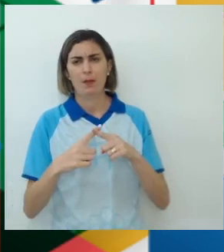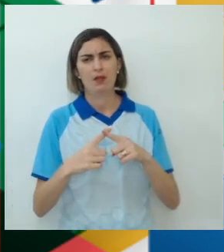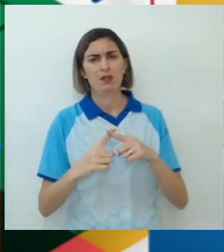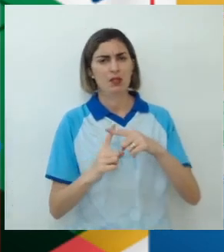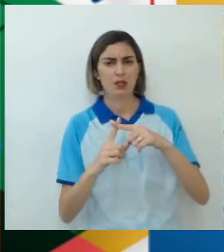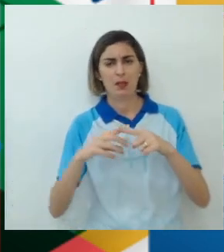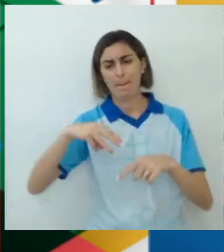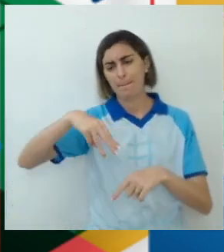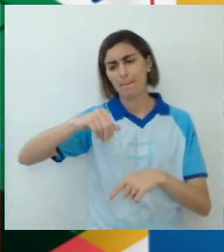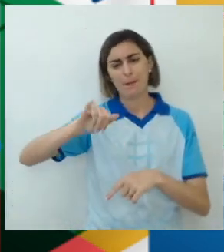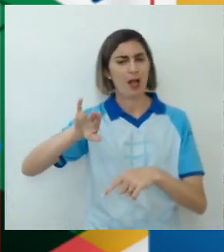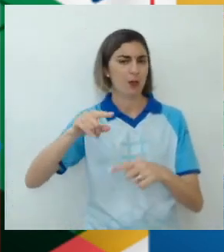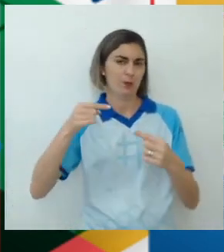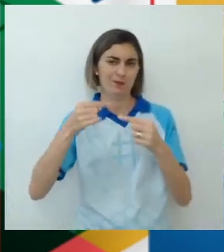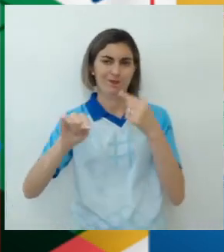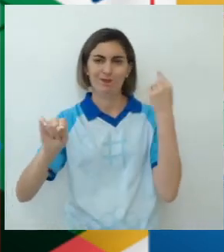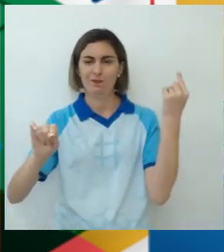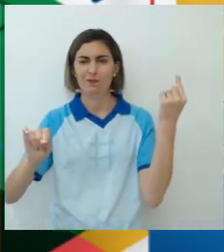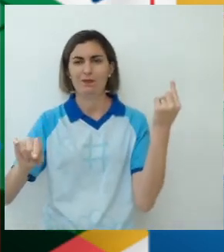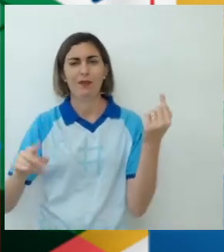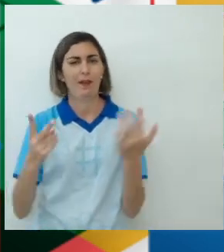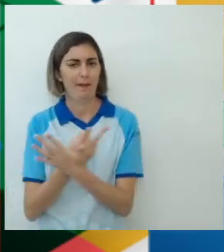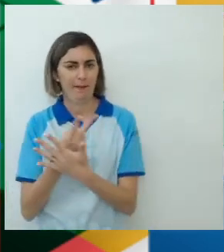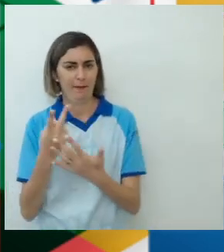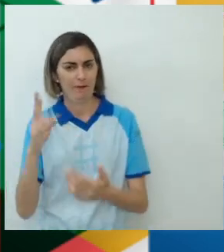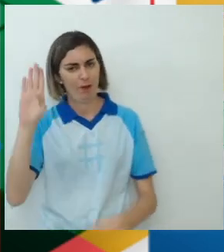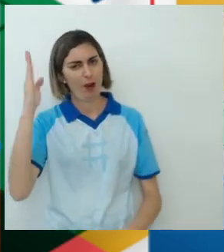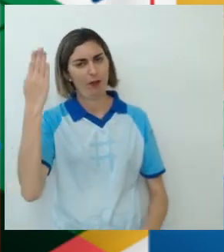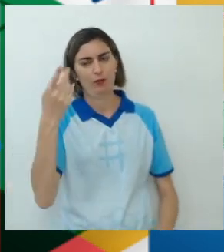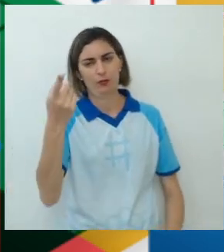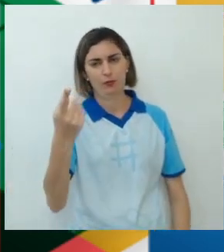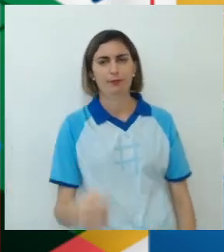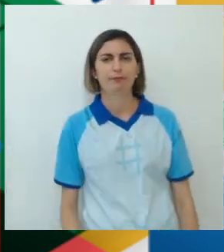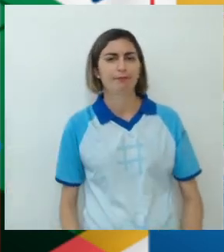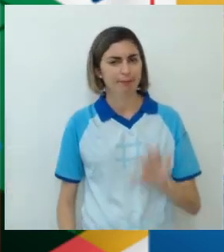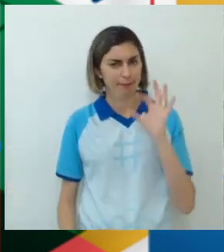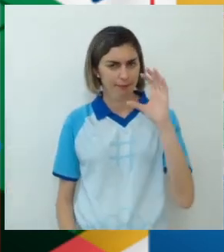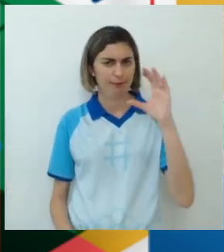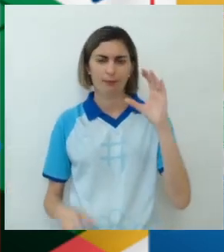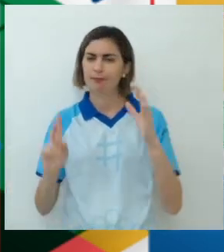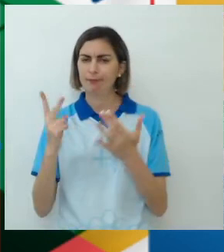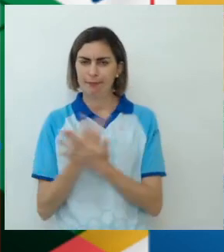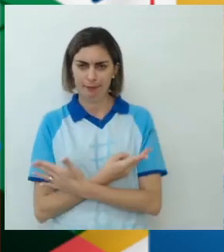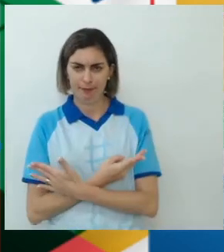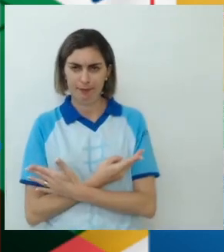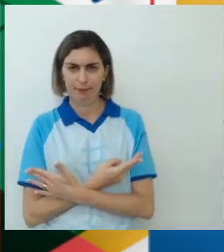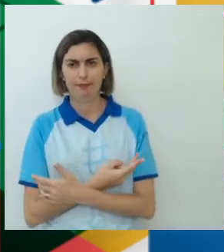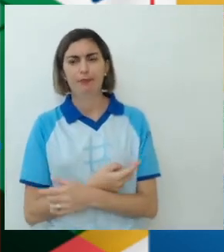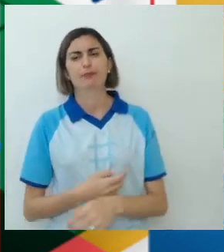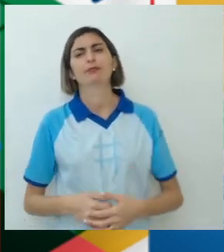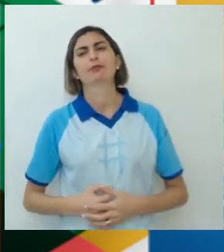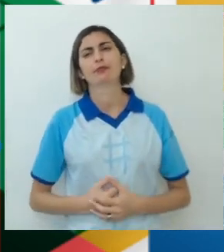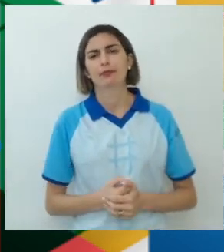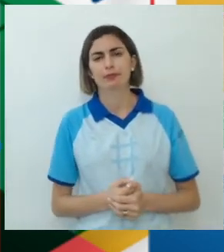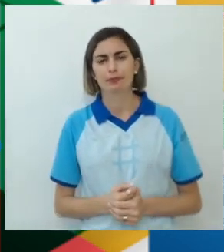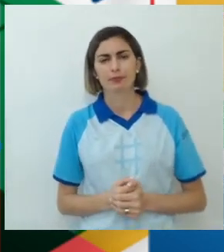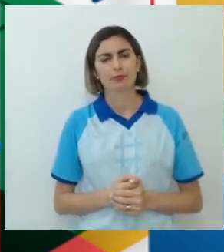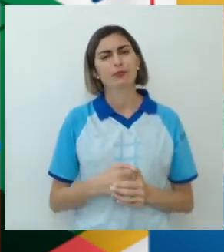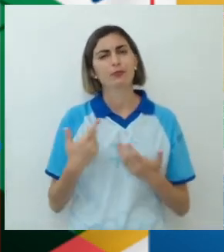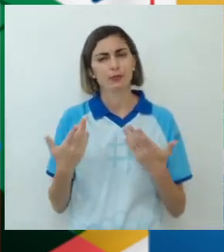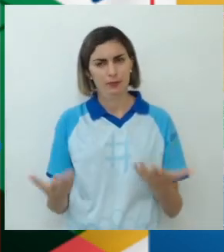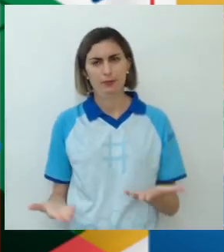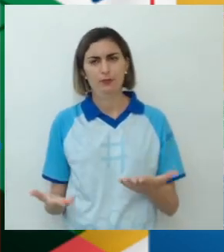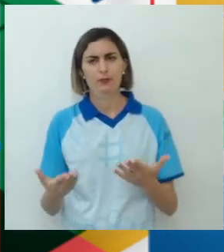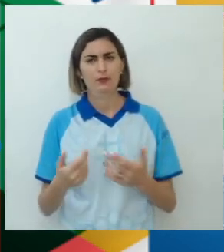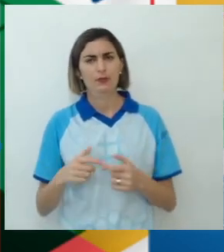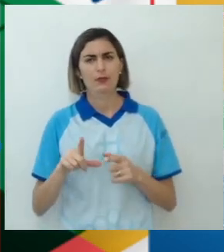não é adequado. Esse item aí está falso, tá certo? Sem dúvida nenhuma, a gente marca ele aí como o item falso, assim